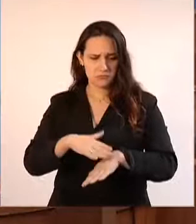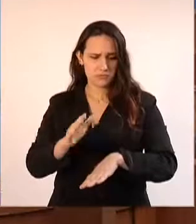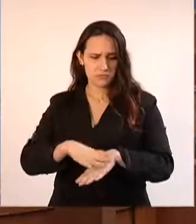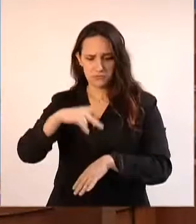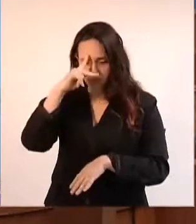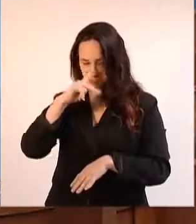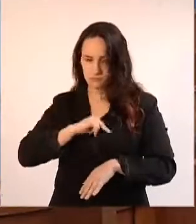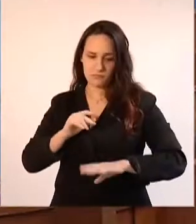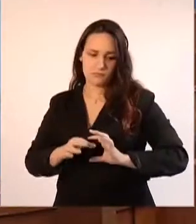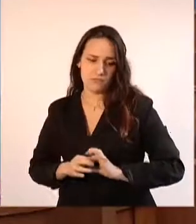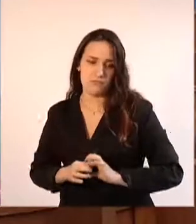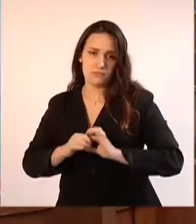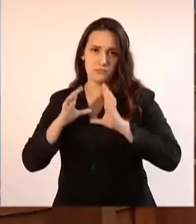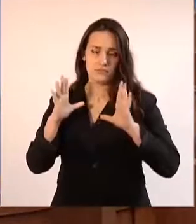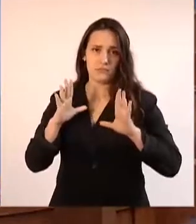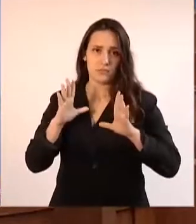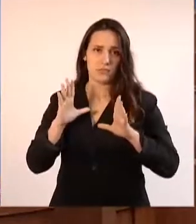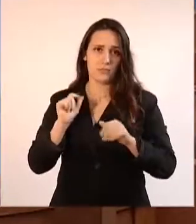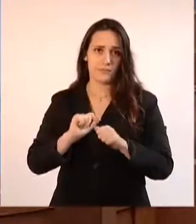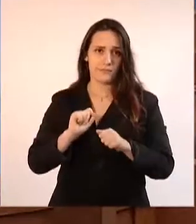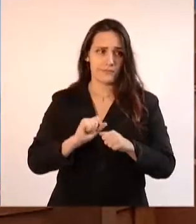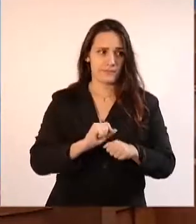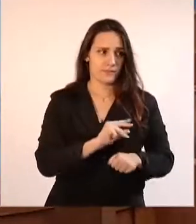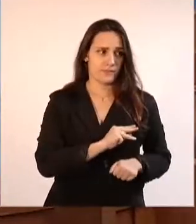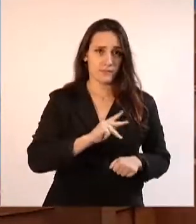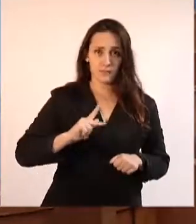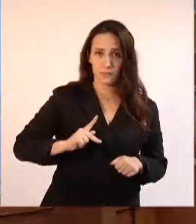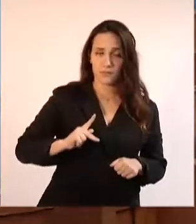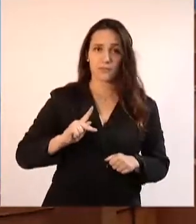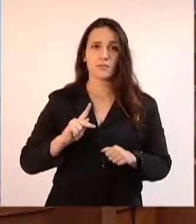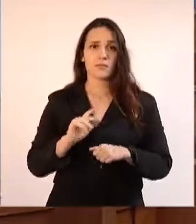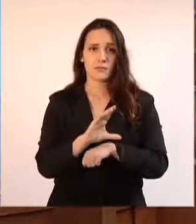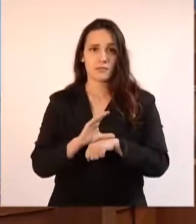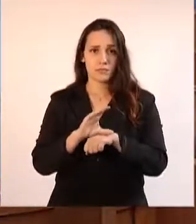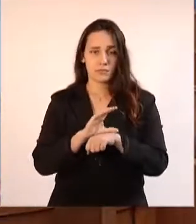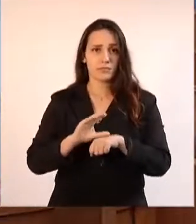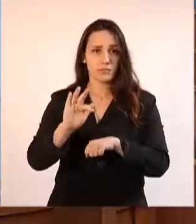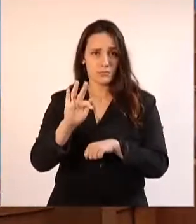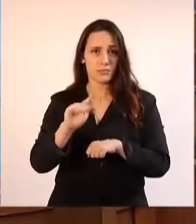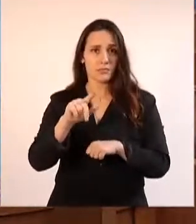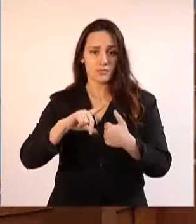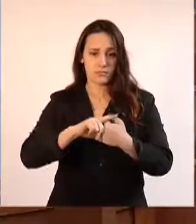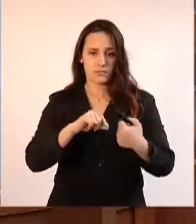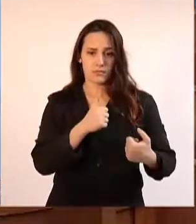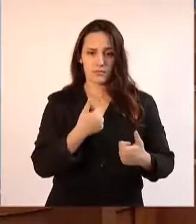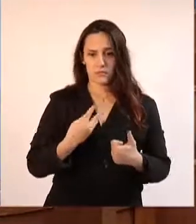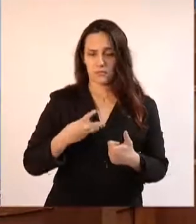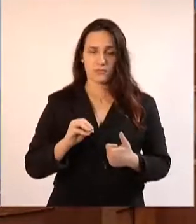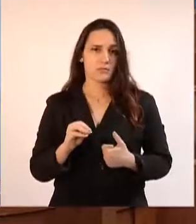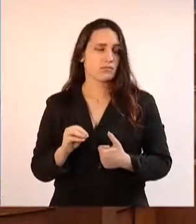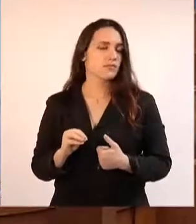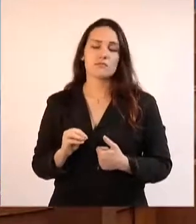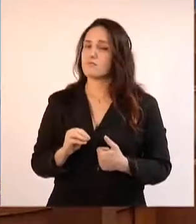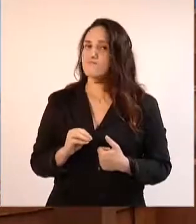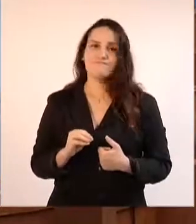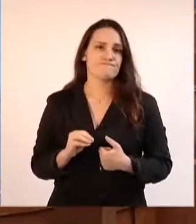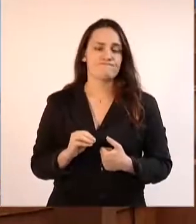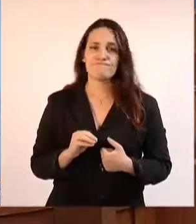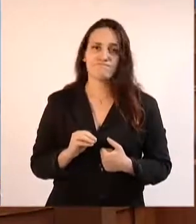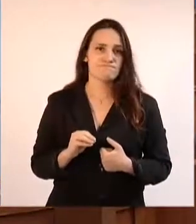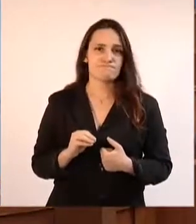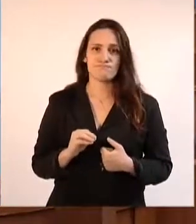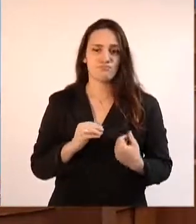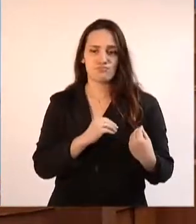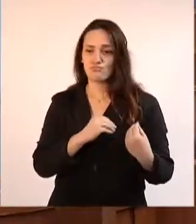aos membros do MP de Contas, Constituição Federal, artigo 130, não conferiu